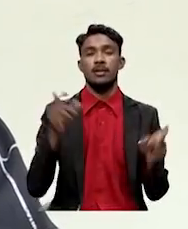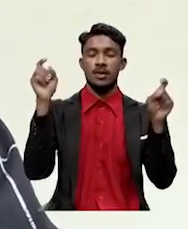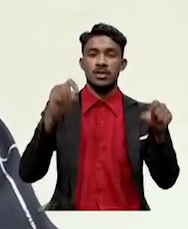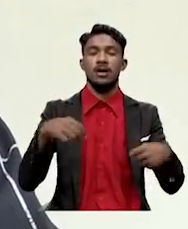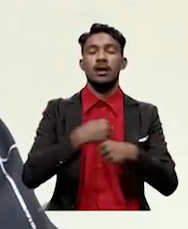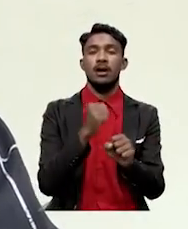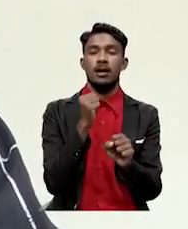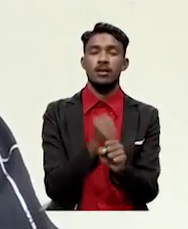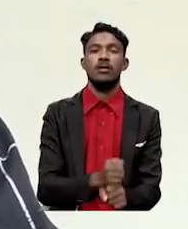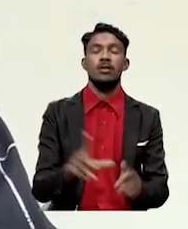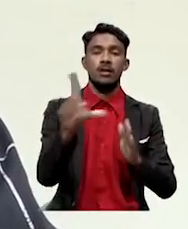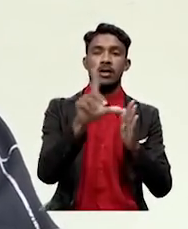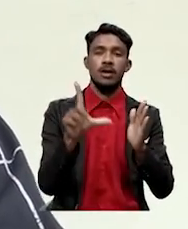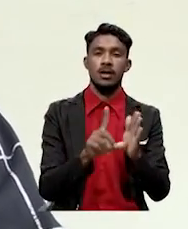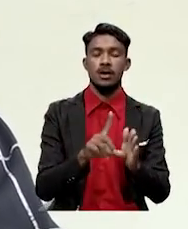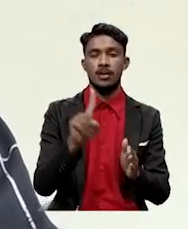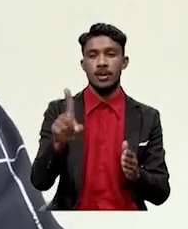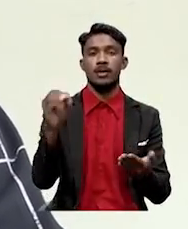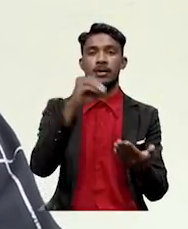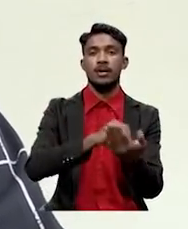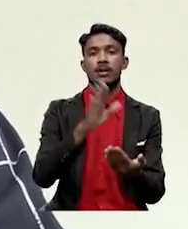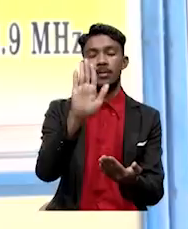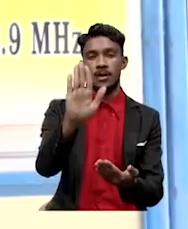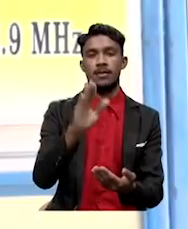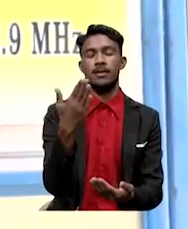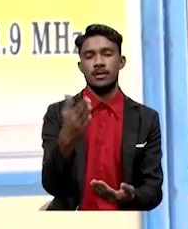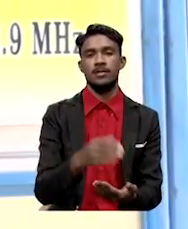ordem constitucional zene. Nema kodi tawanya resolução.